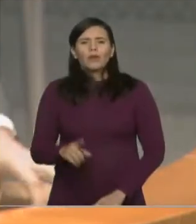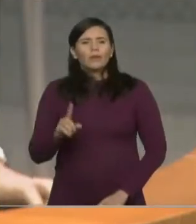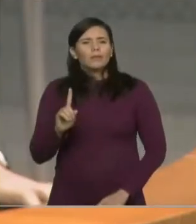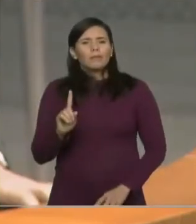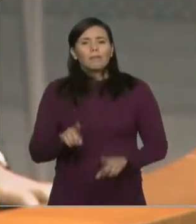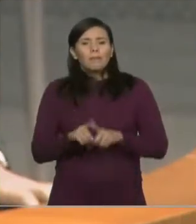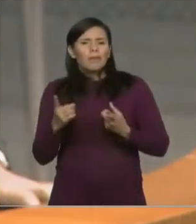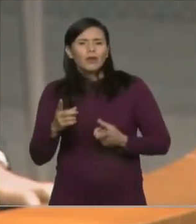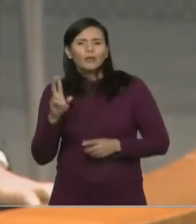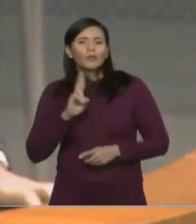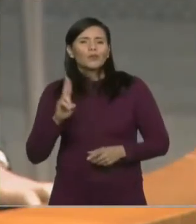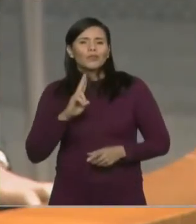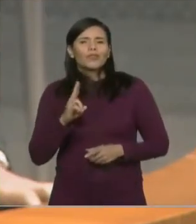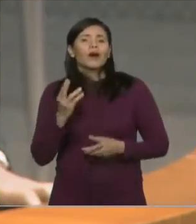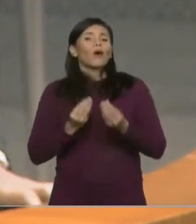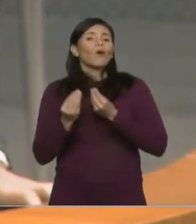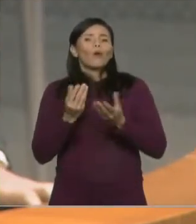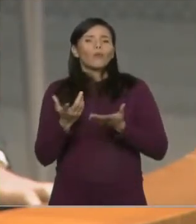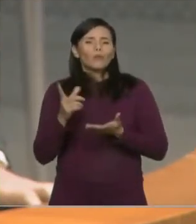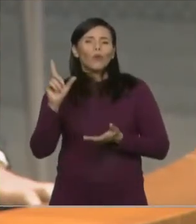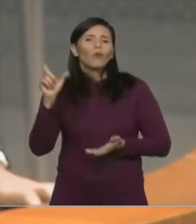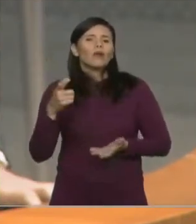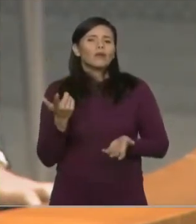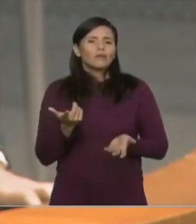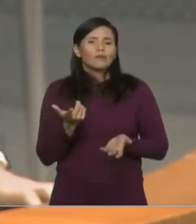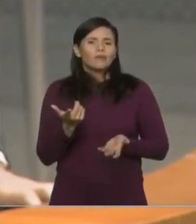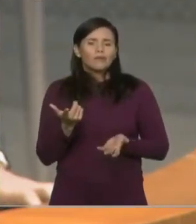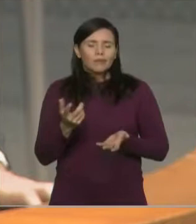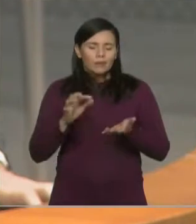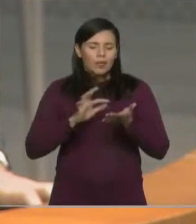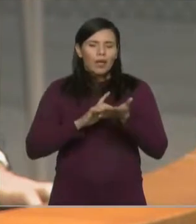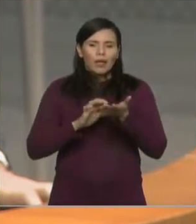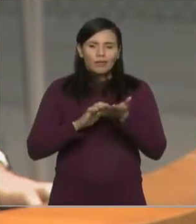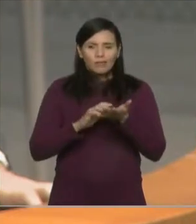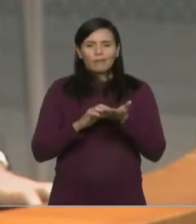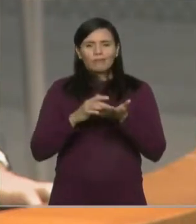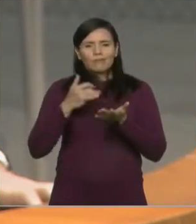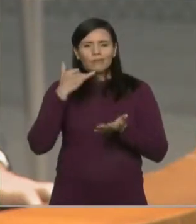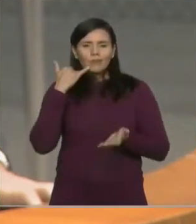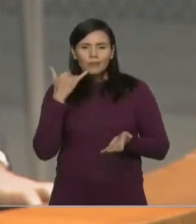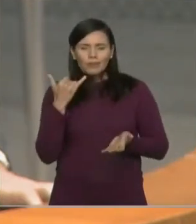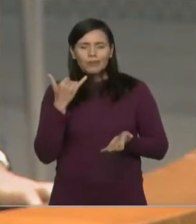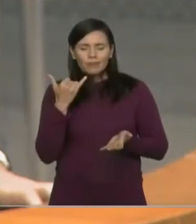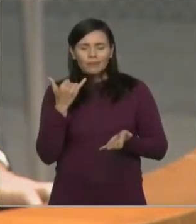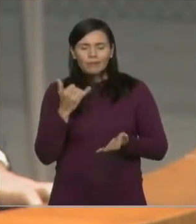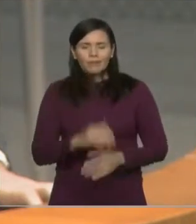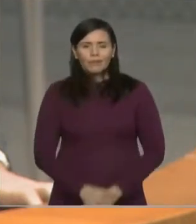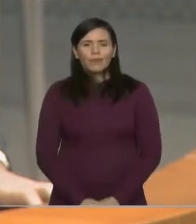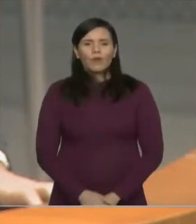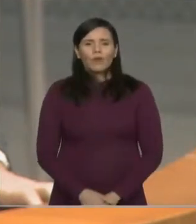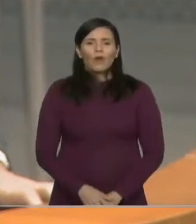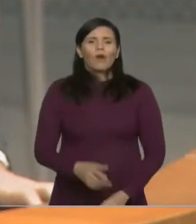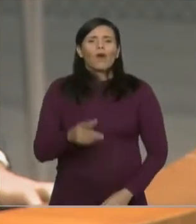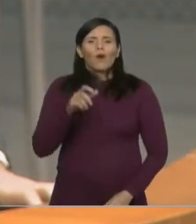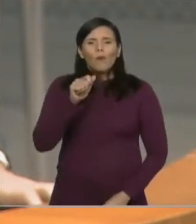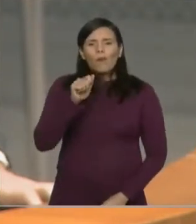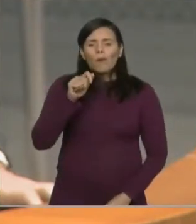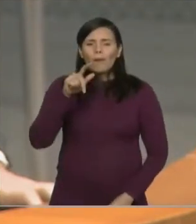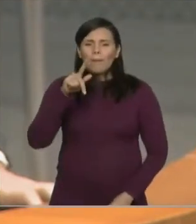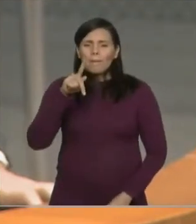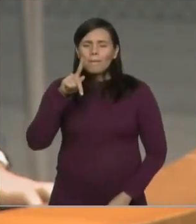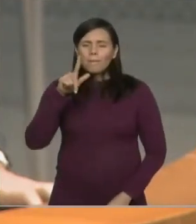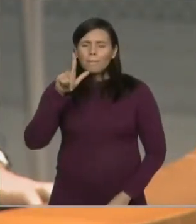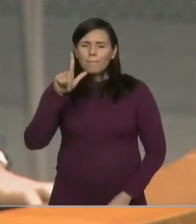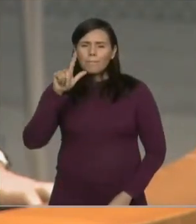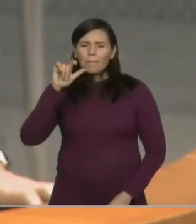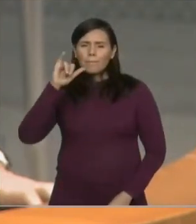distante da nossa cidade. Nós estamos mostrando que é possível, sim, fazer uma ação concreta em prol da mobilidade